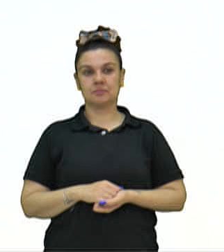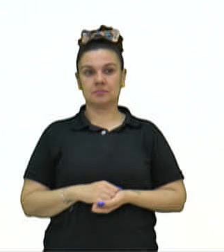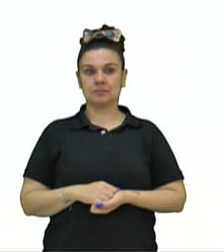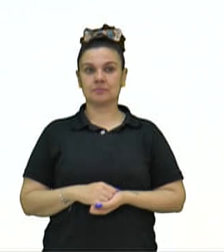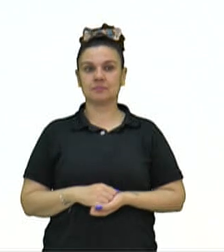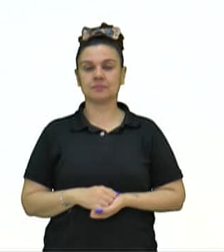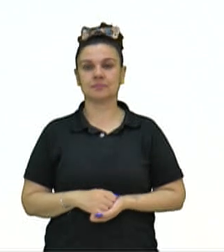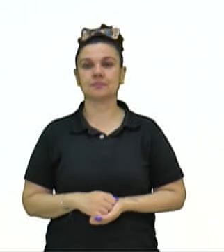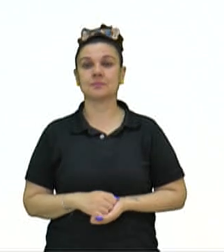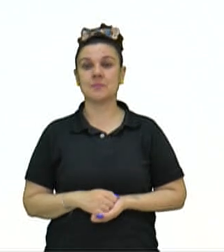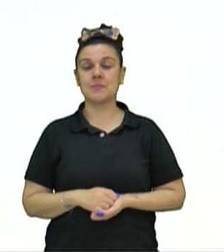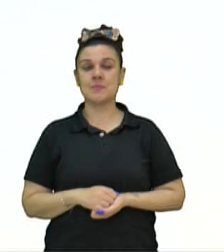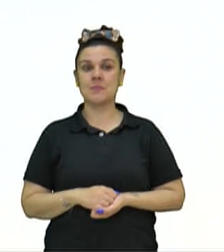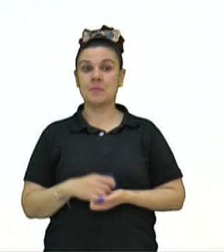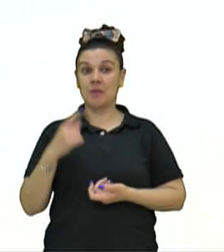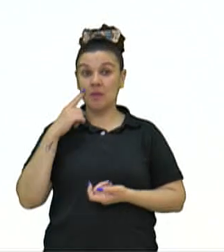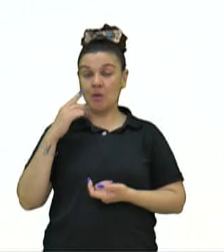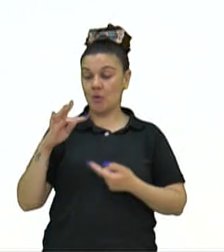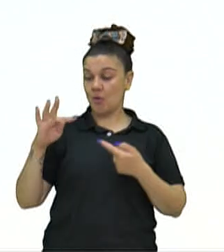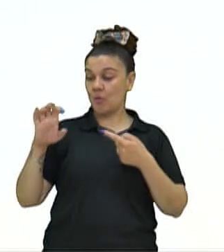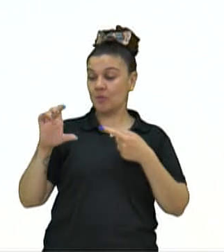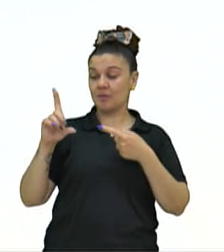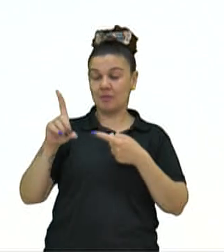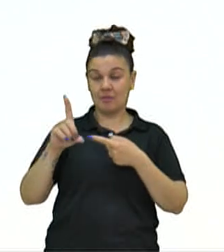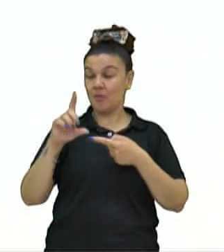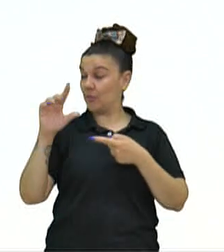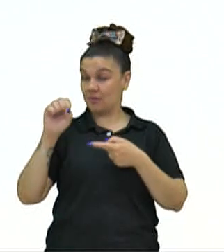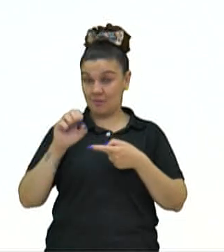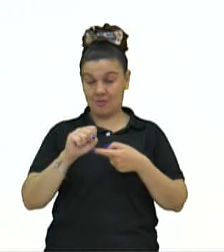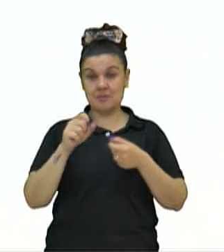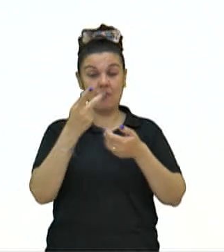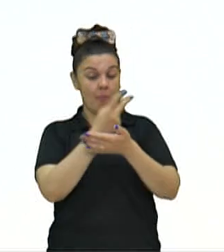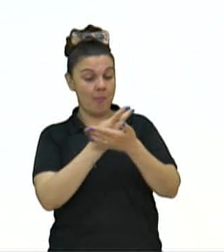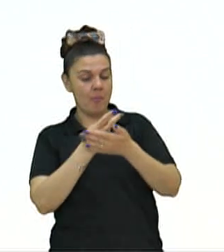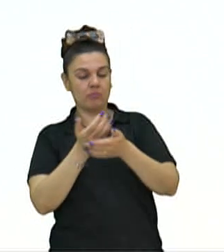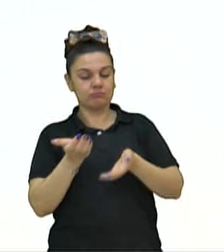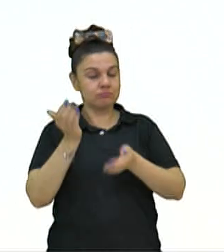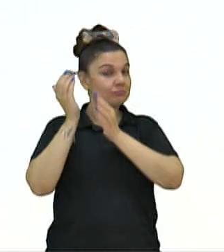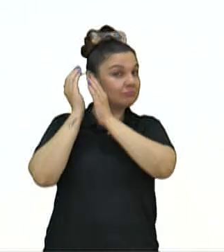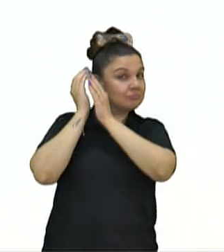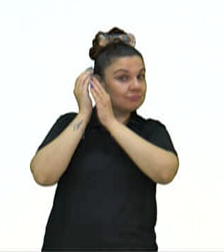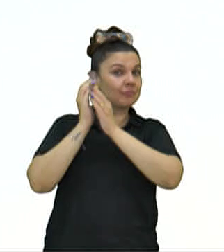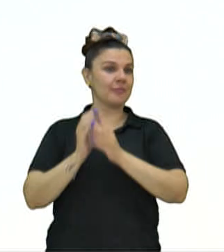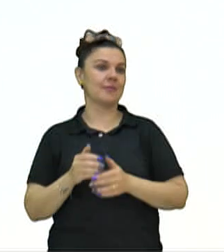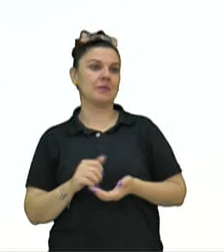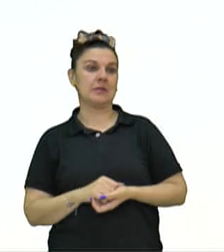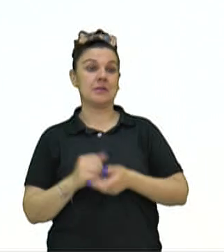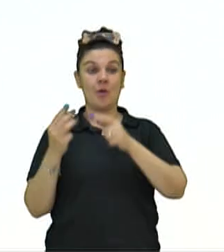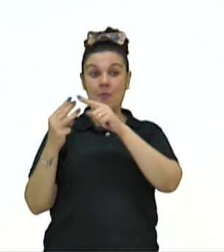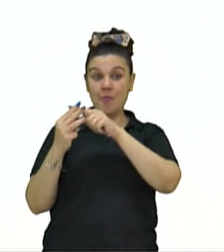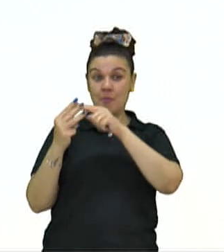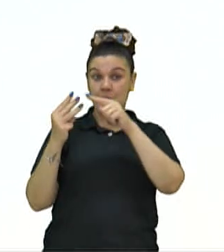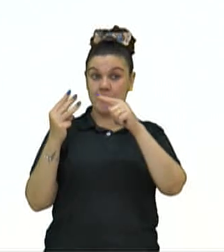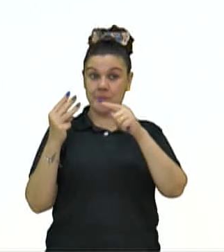Tess estava procurando por conchas. O Dan, o Ed e a Anne,